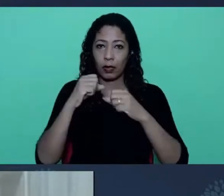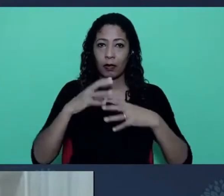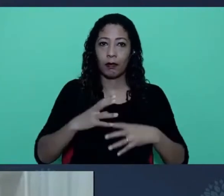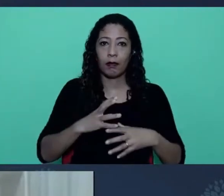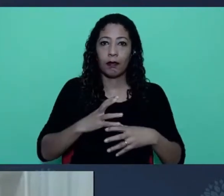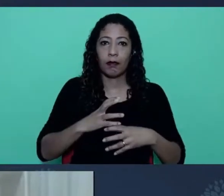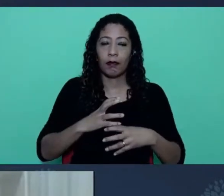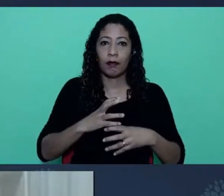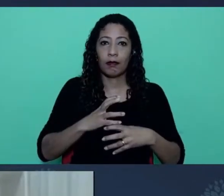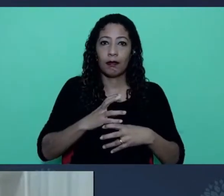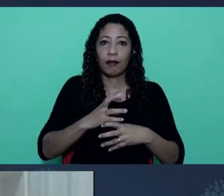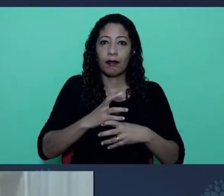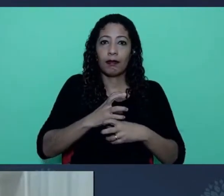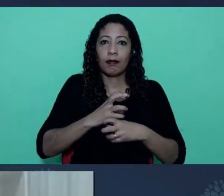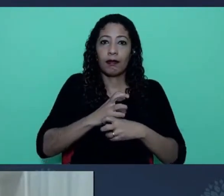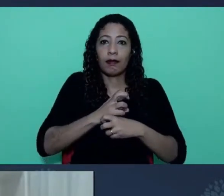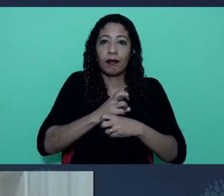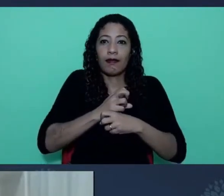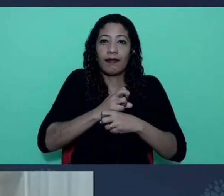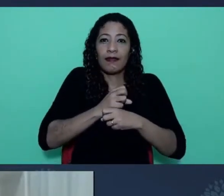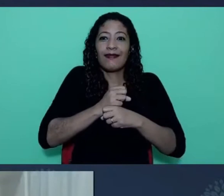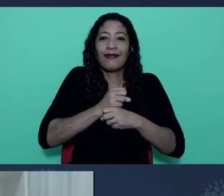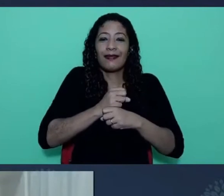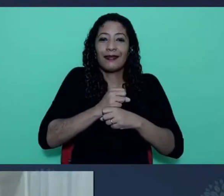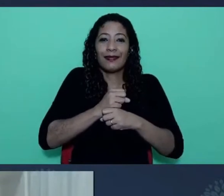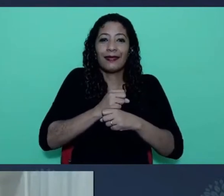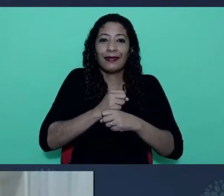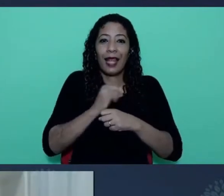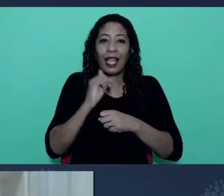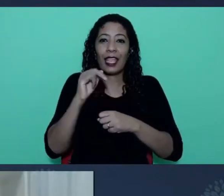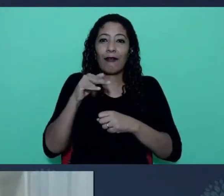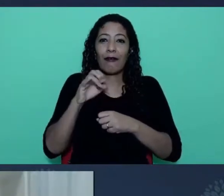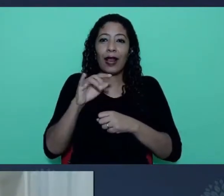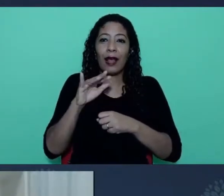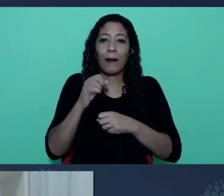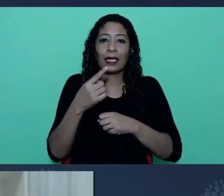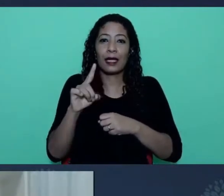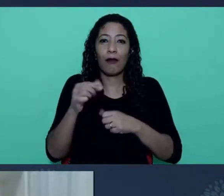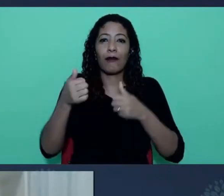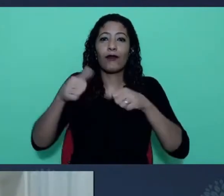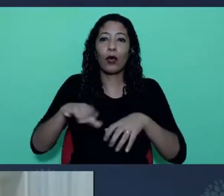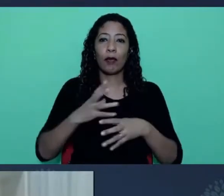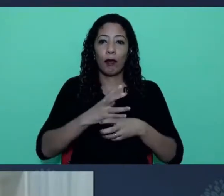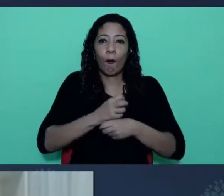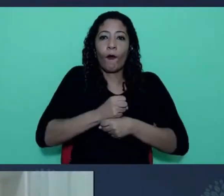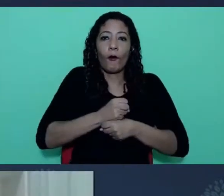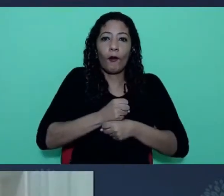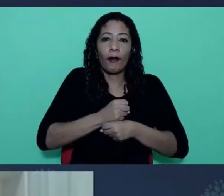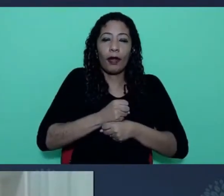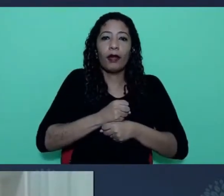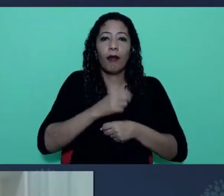via aérea, e aquela via aérea que é inflamada, ela inflamou ainda mais e fechou. Por isso que você começa a